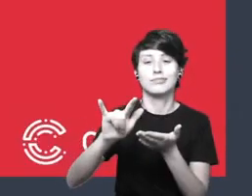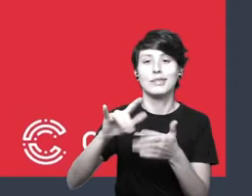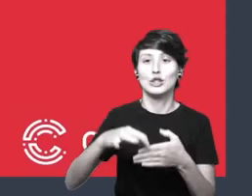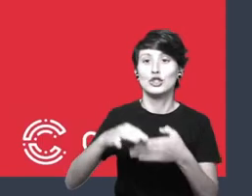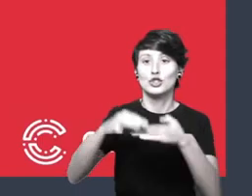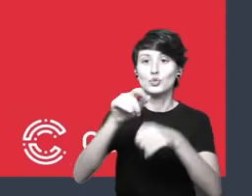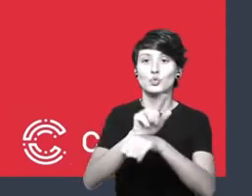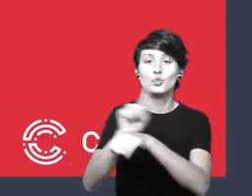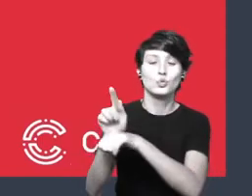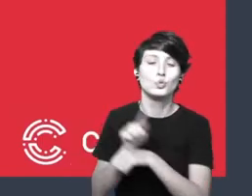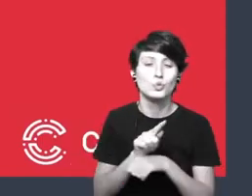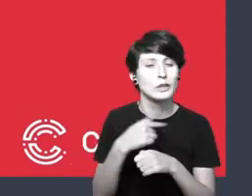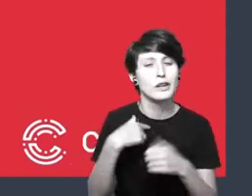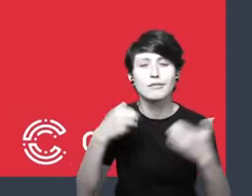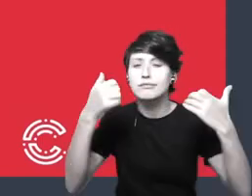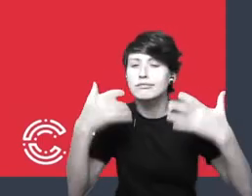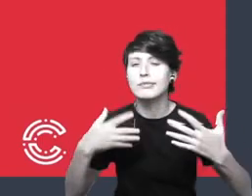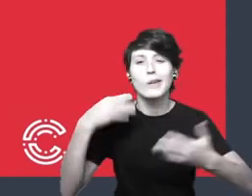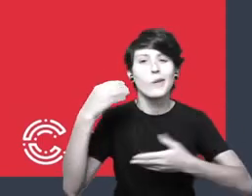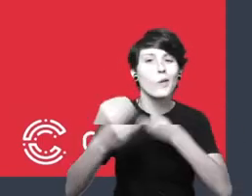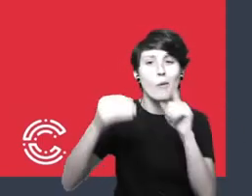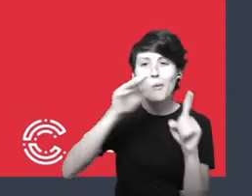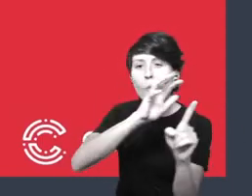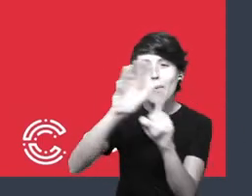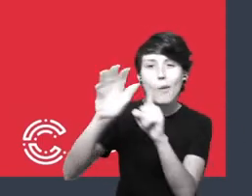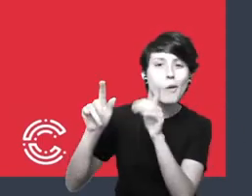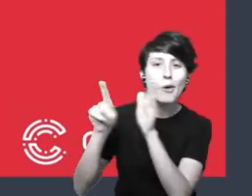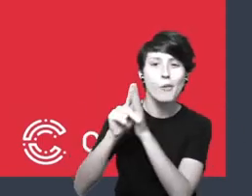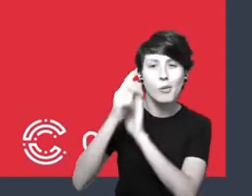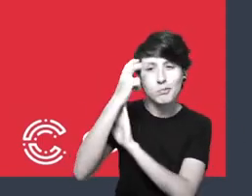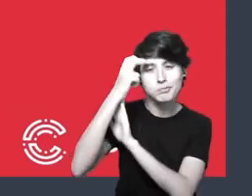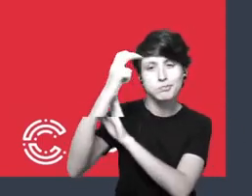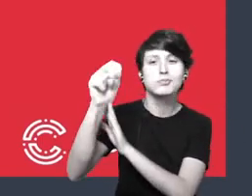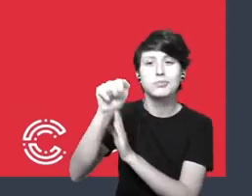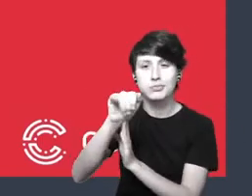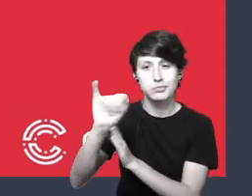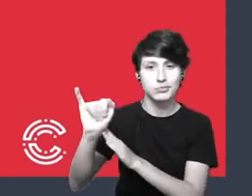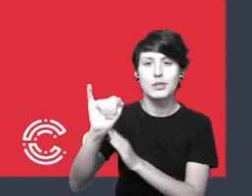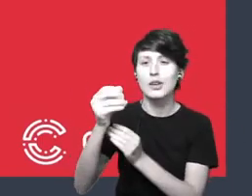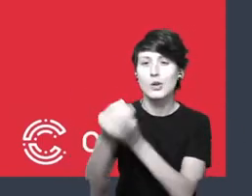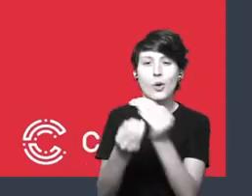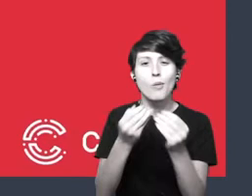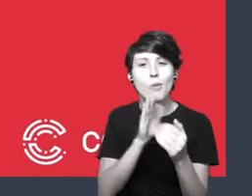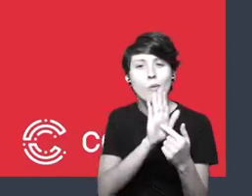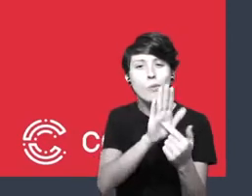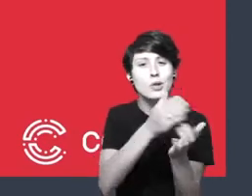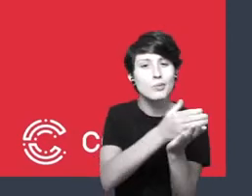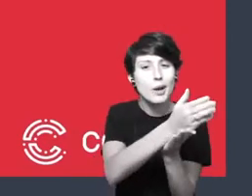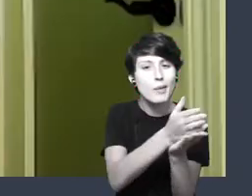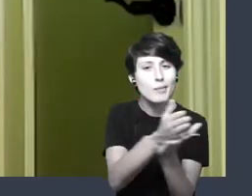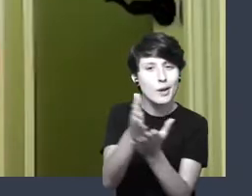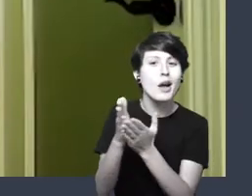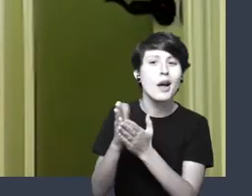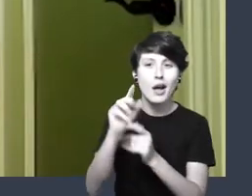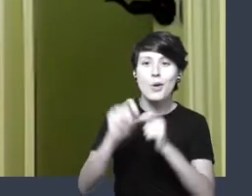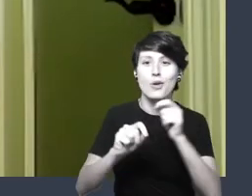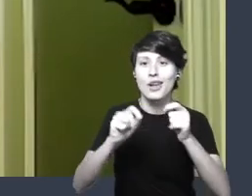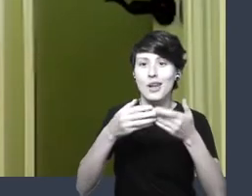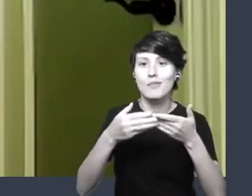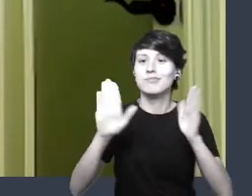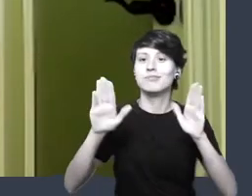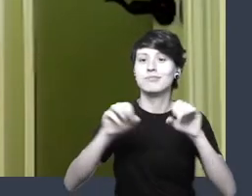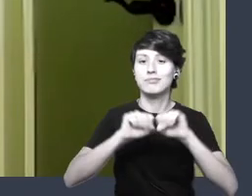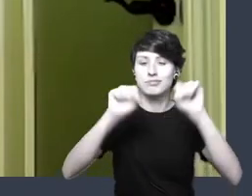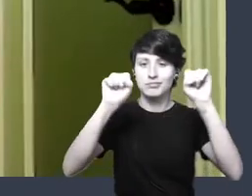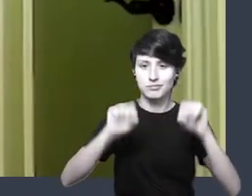as implicações da inteligência artificial e como mitigar vieses com ferramentas open source. Os slides eles vão